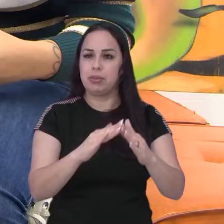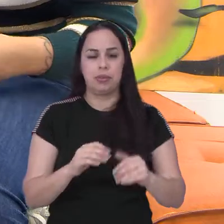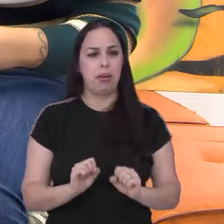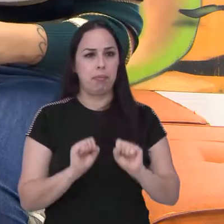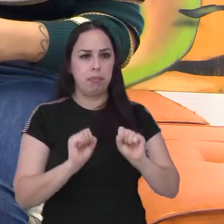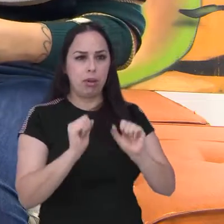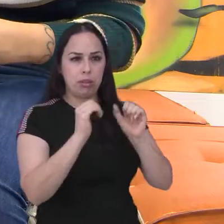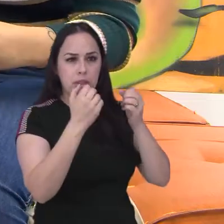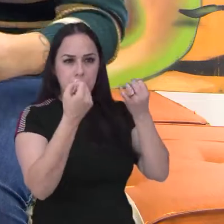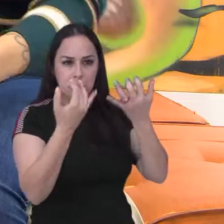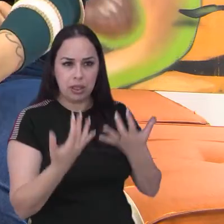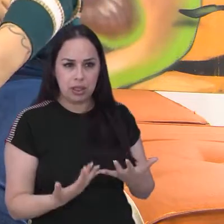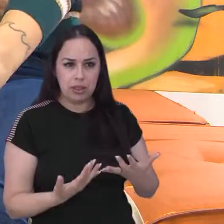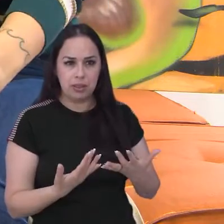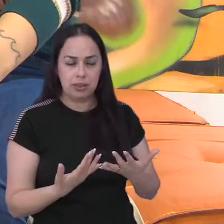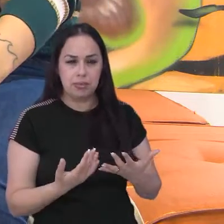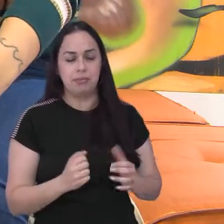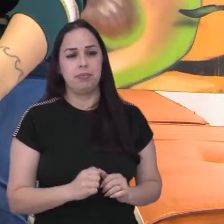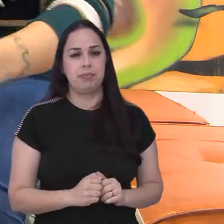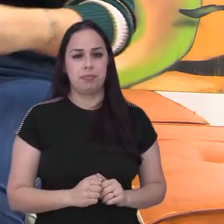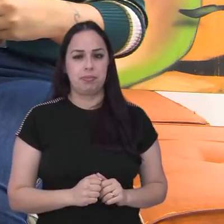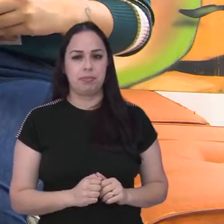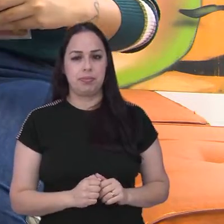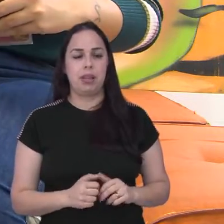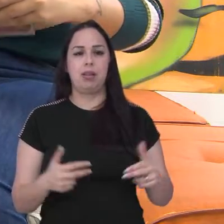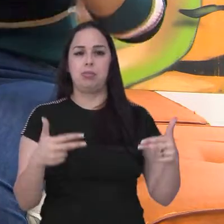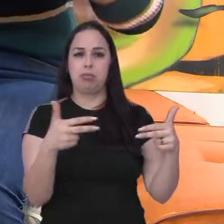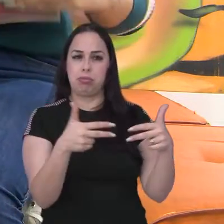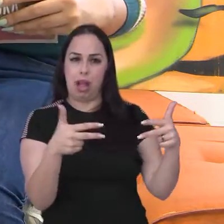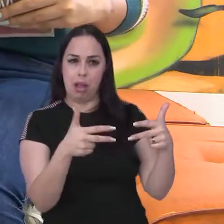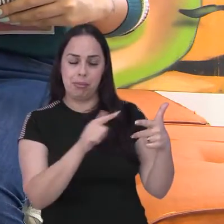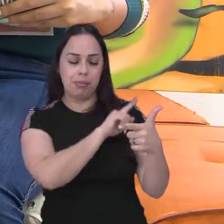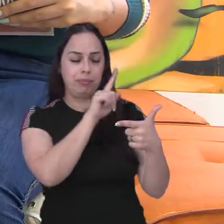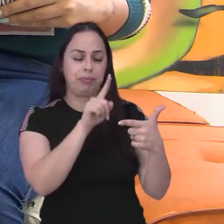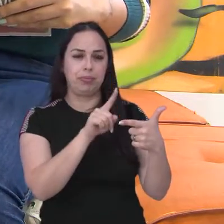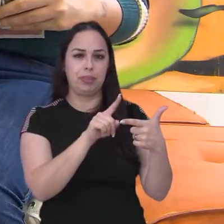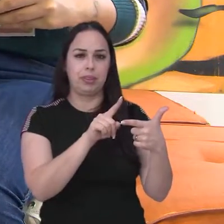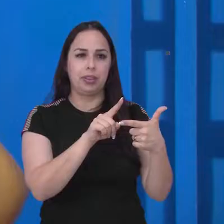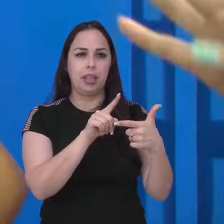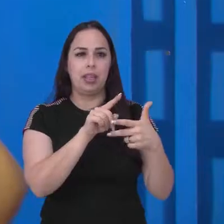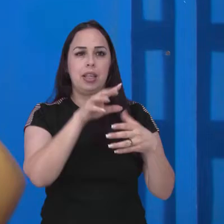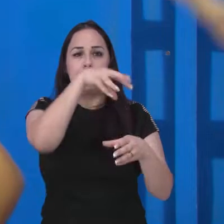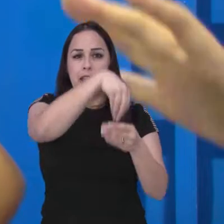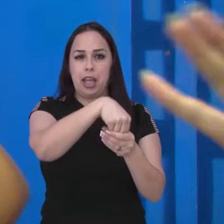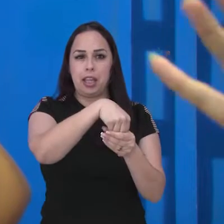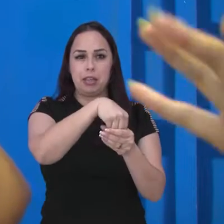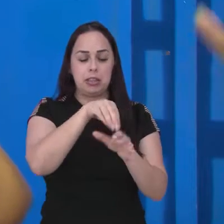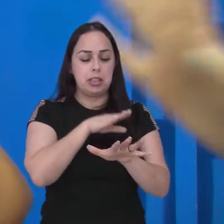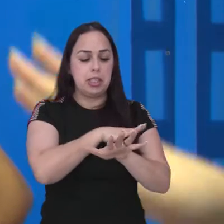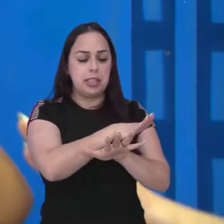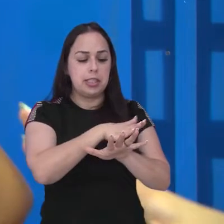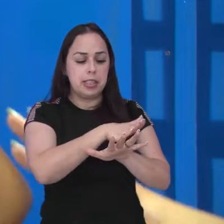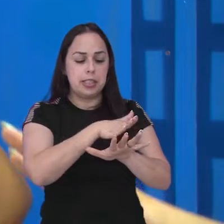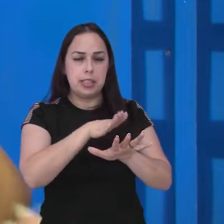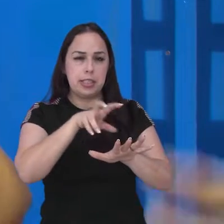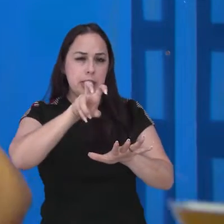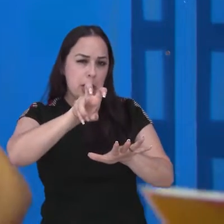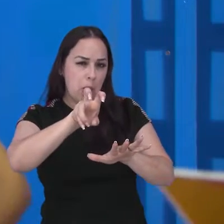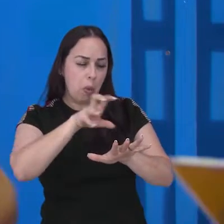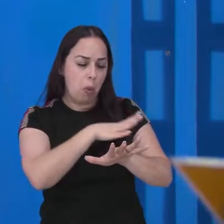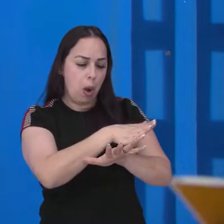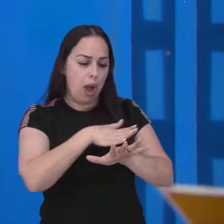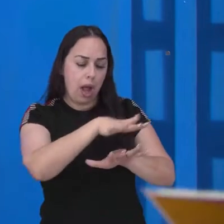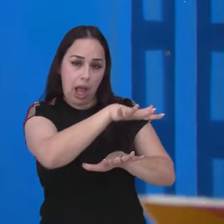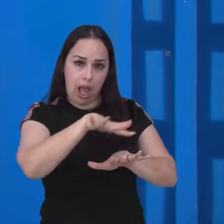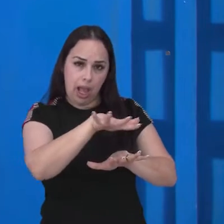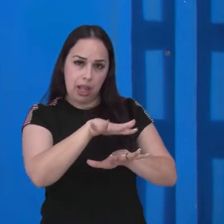né? Você pode explicar, meio que dar uma aulinha pra gente agora, só, assim, hip hop, né? Engloba 5 áreas, você pode